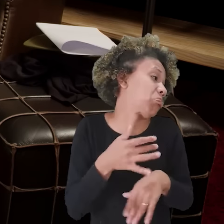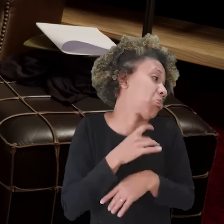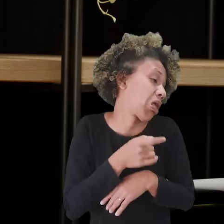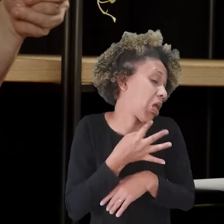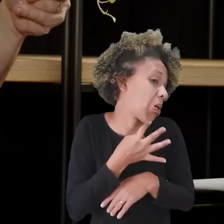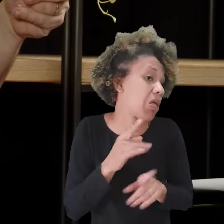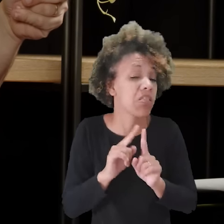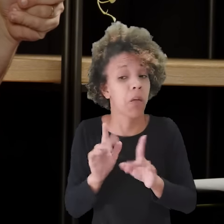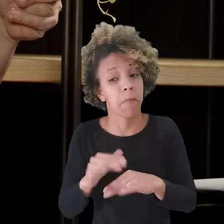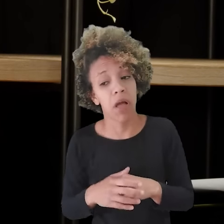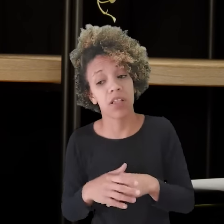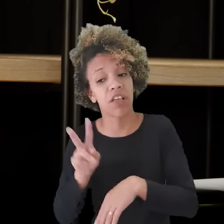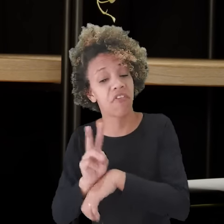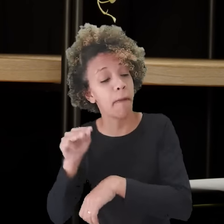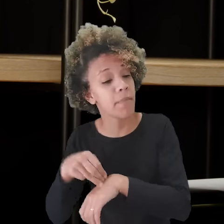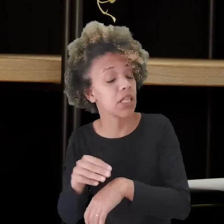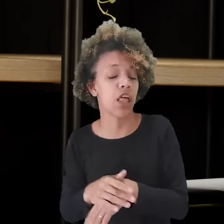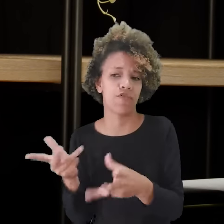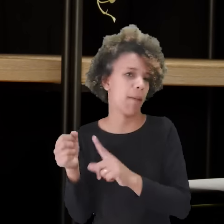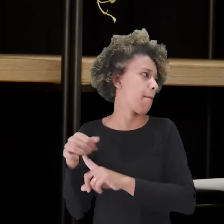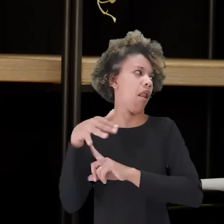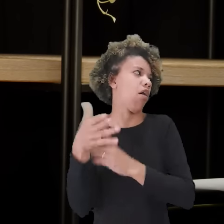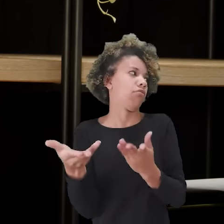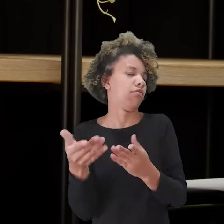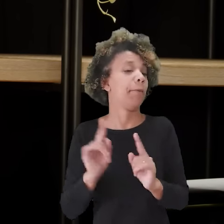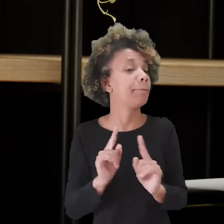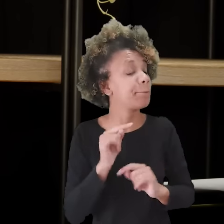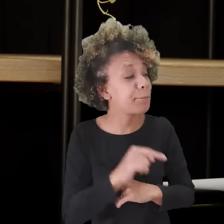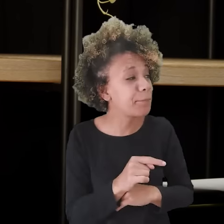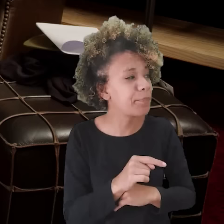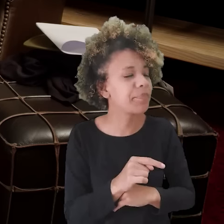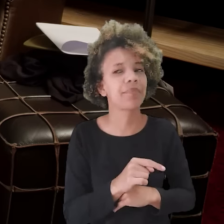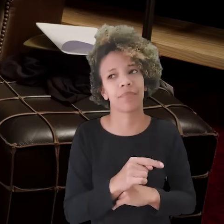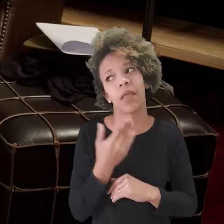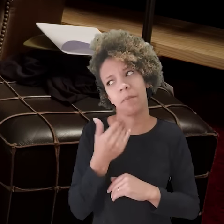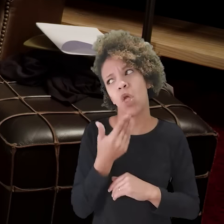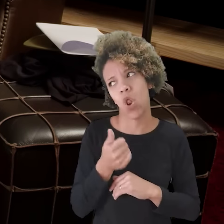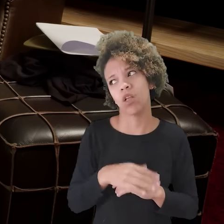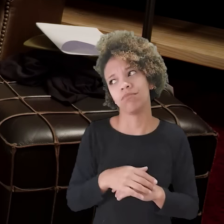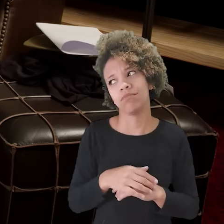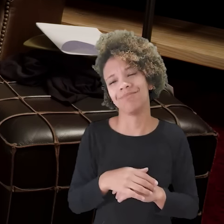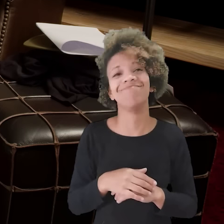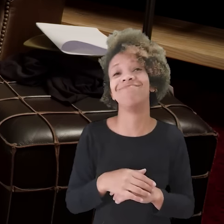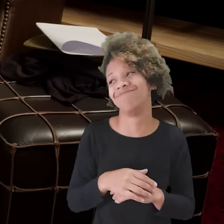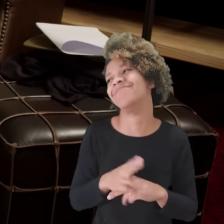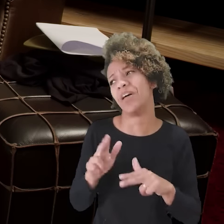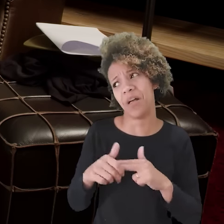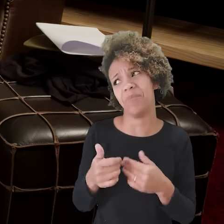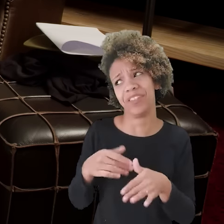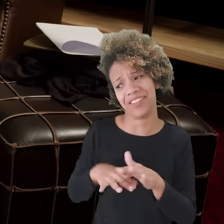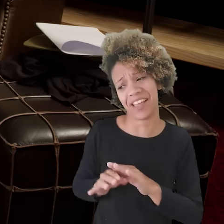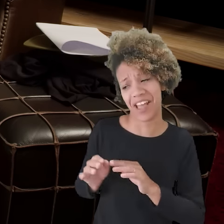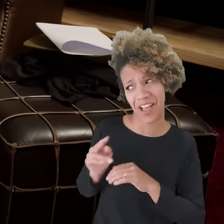gente conheça Mas você vai na na Vila Madalena você é um fenômeno E aí você é parece